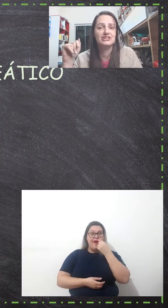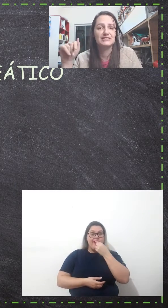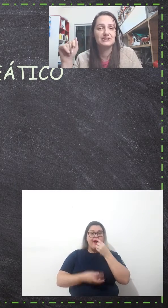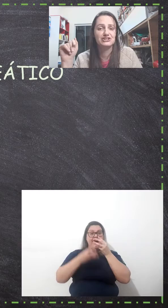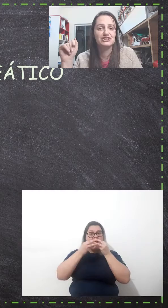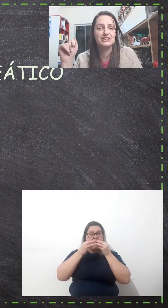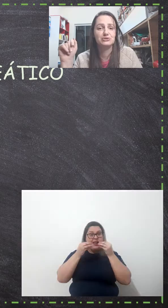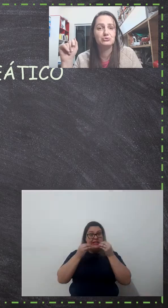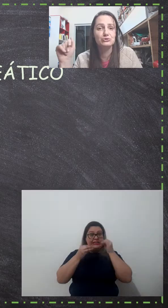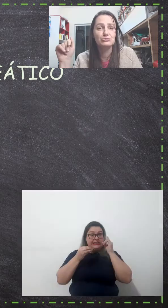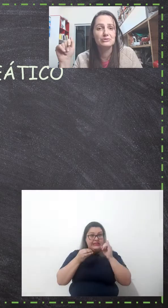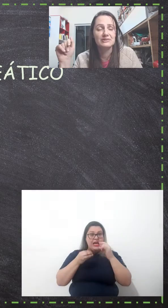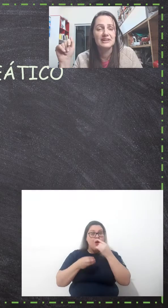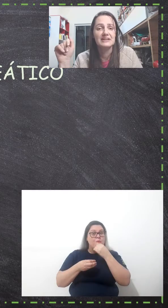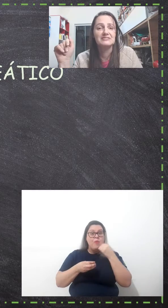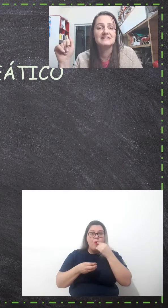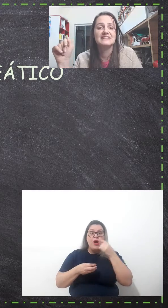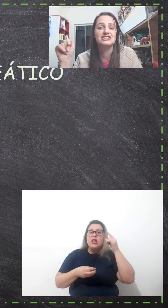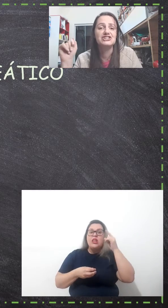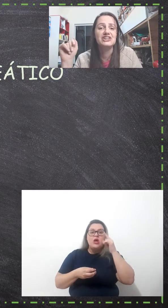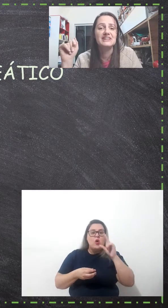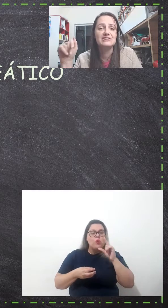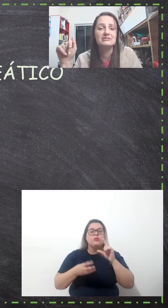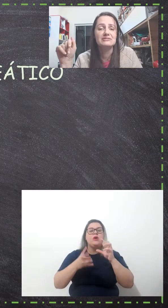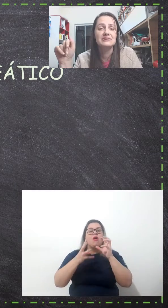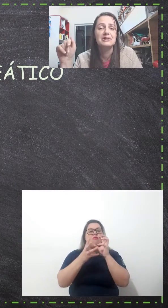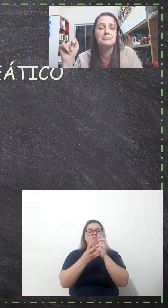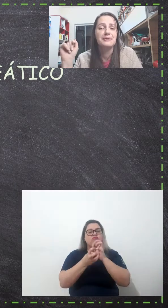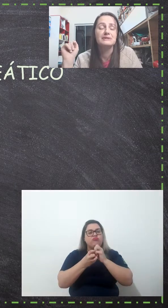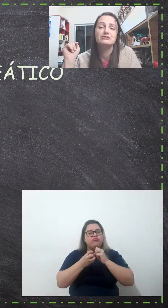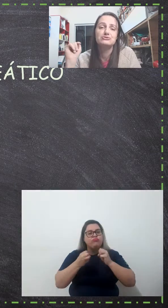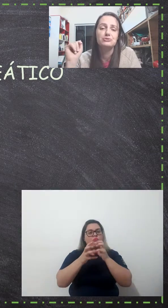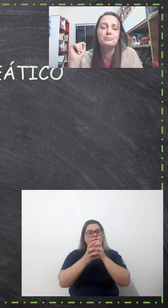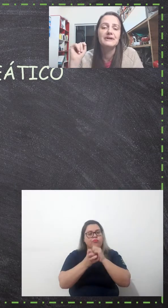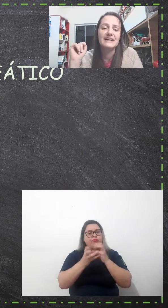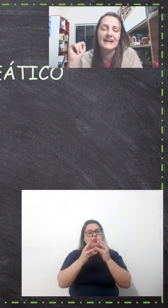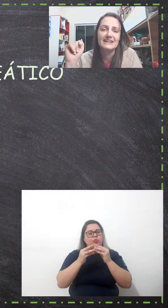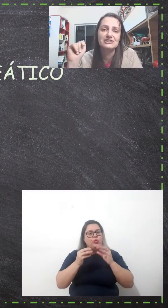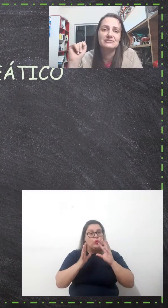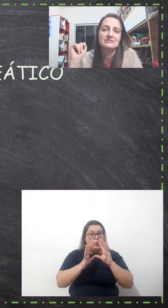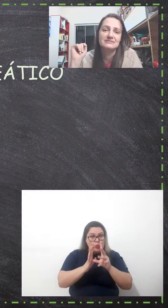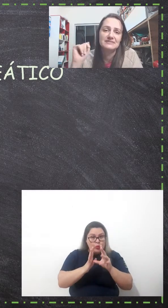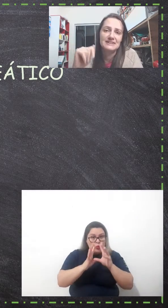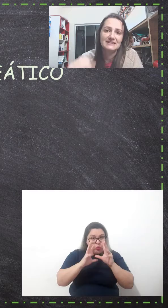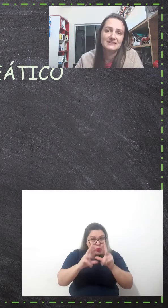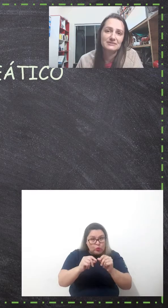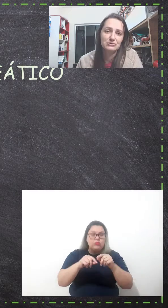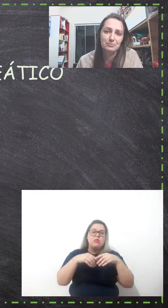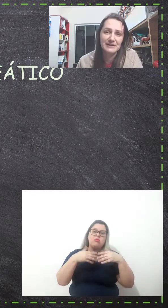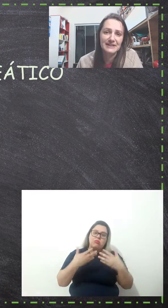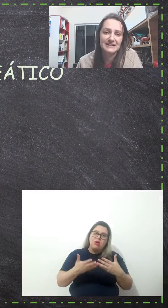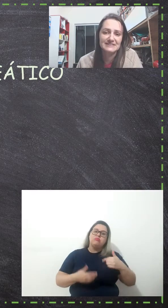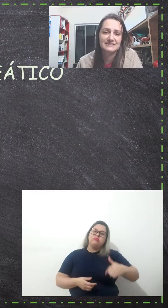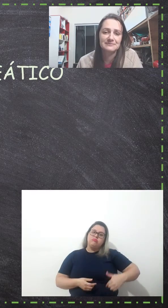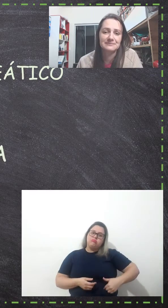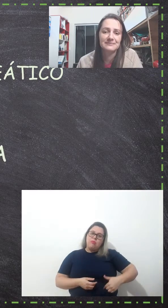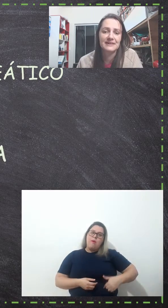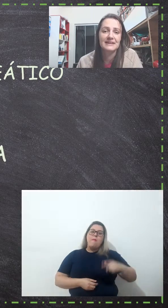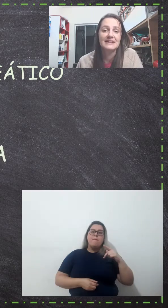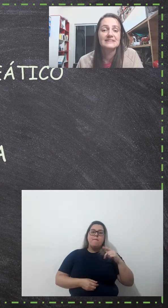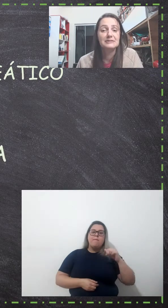conseguiu digerir tudo, vai ser digerido pelo suco pancreático do